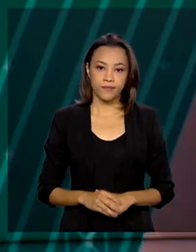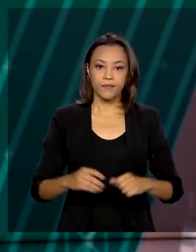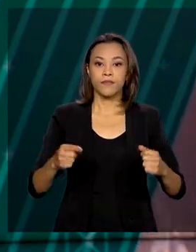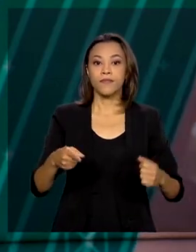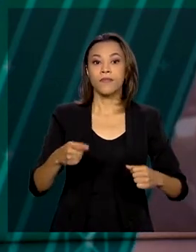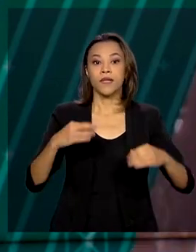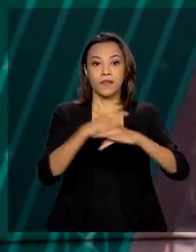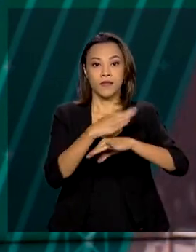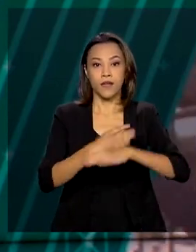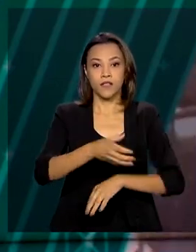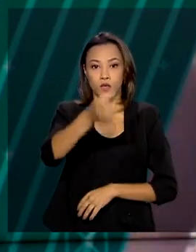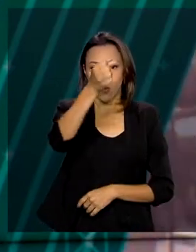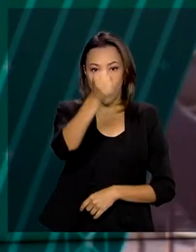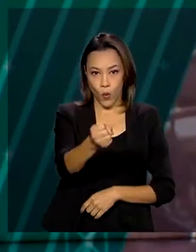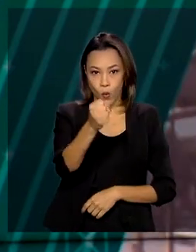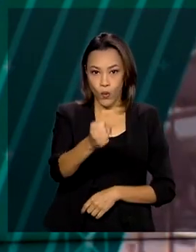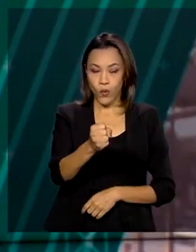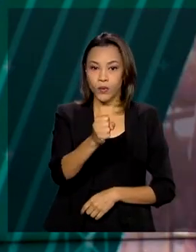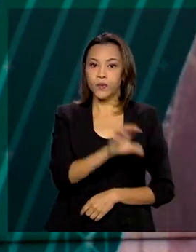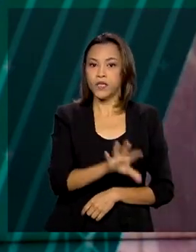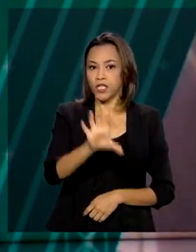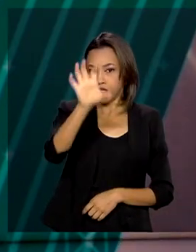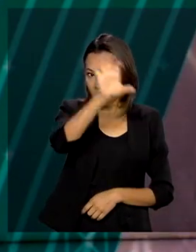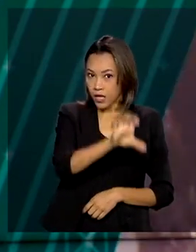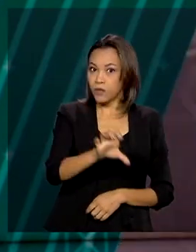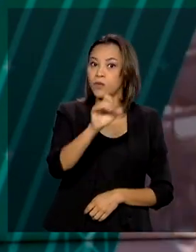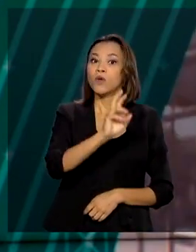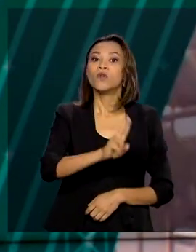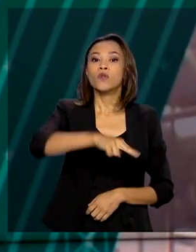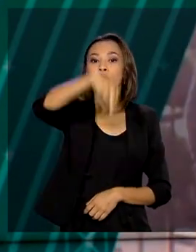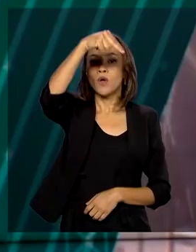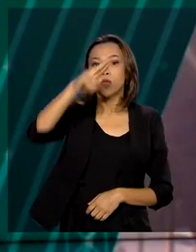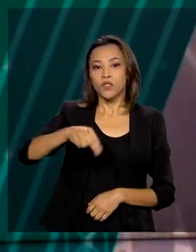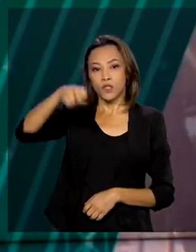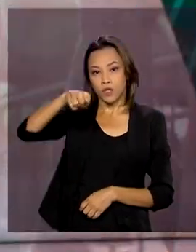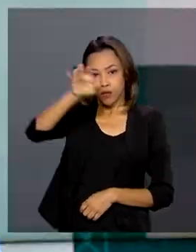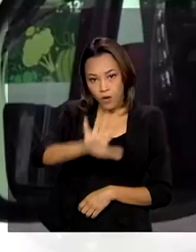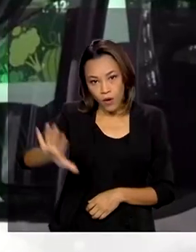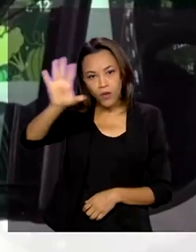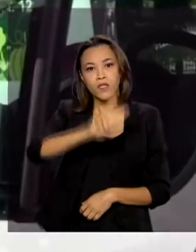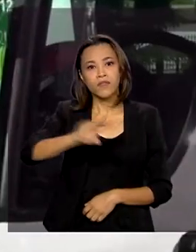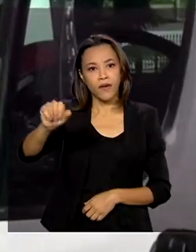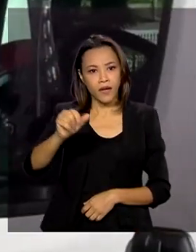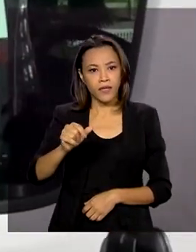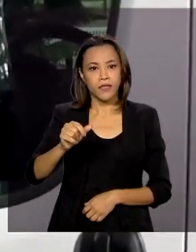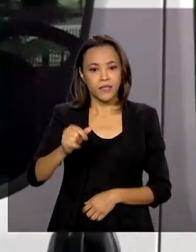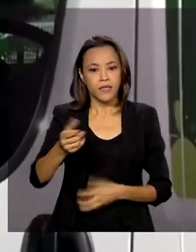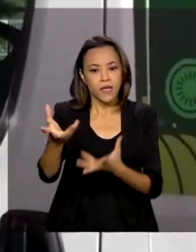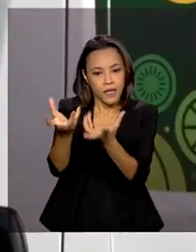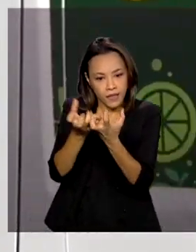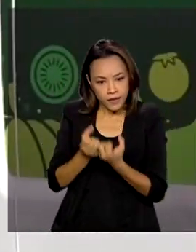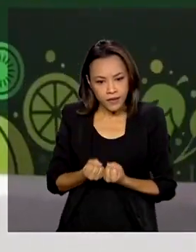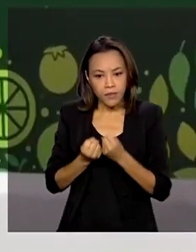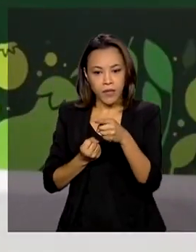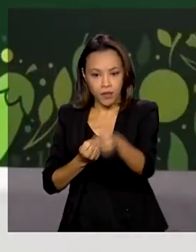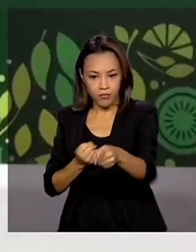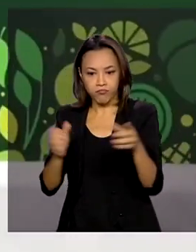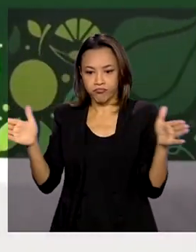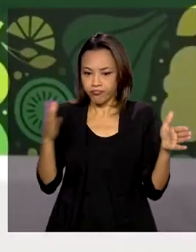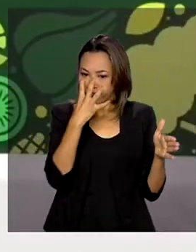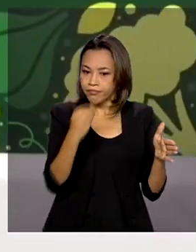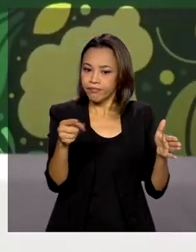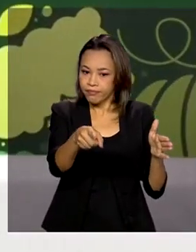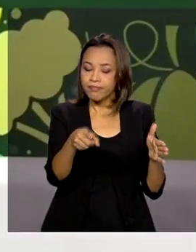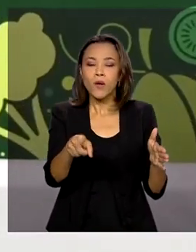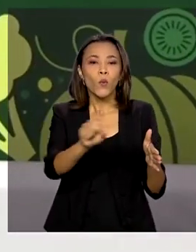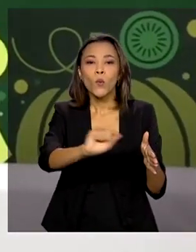Cidades de 8 estados do Norte e do Nordeste vão receber mais de 100 furgões que devem ser destinados ao programa